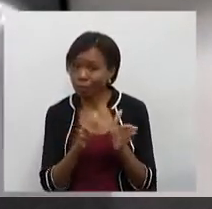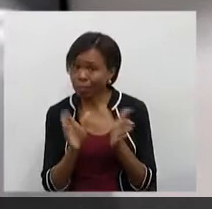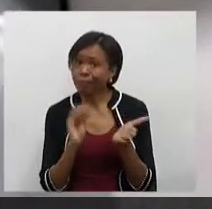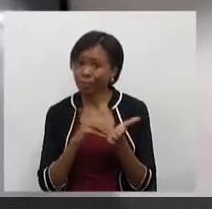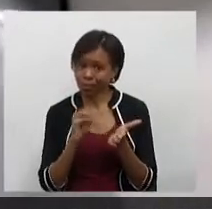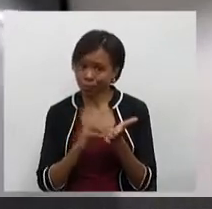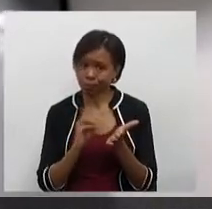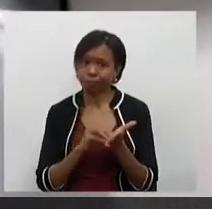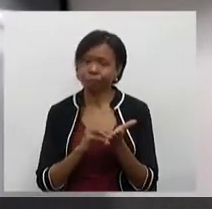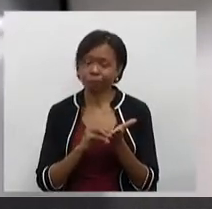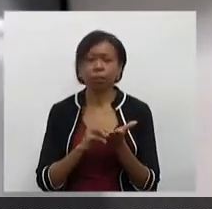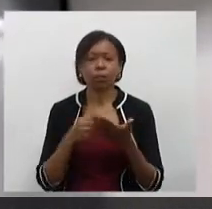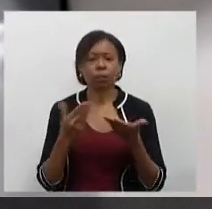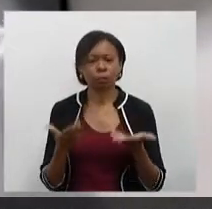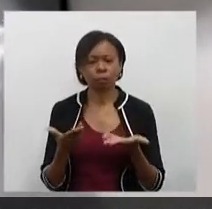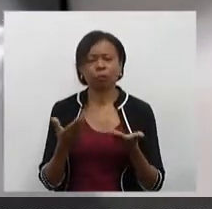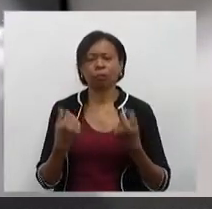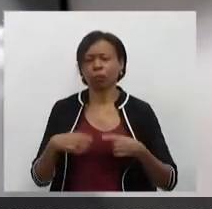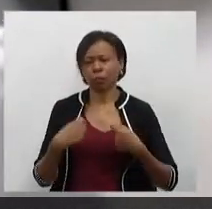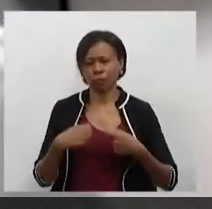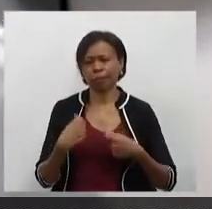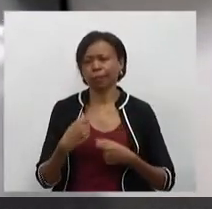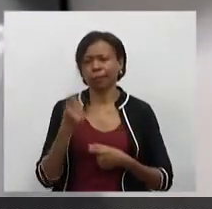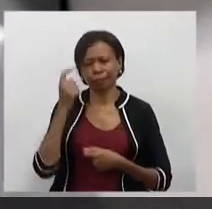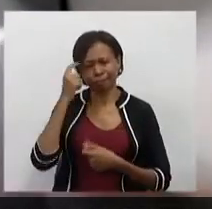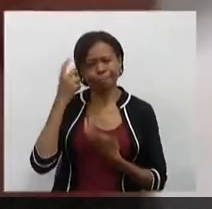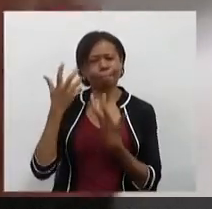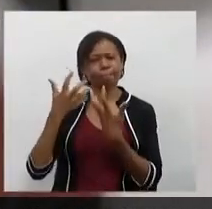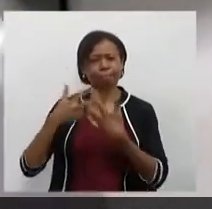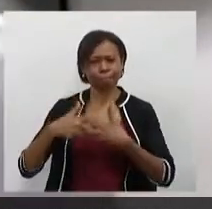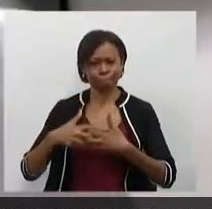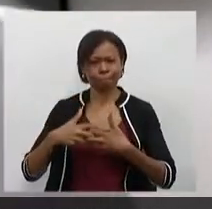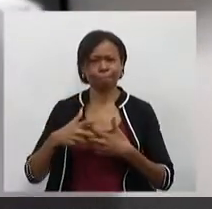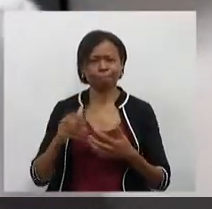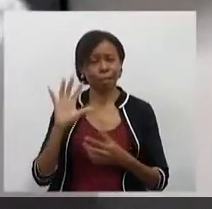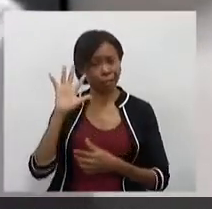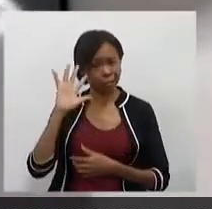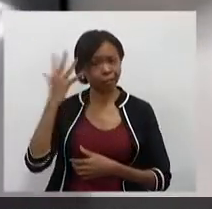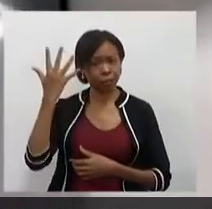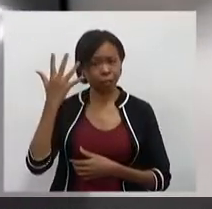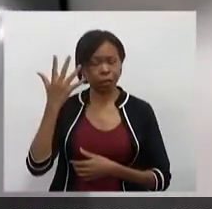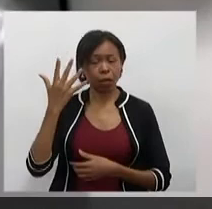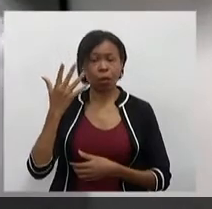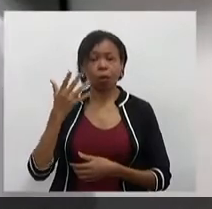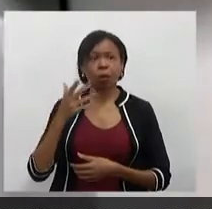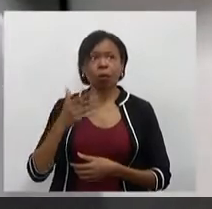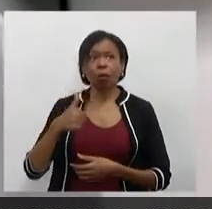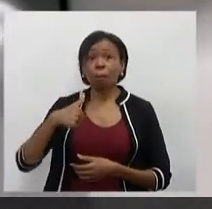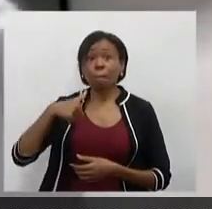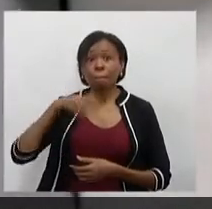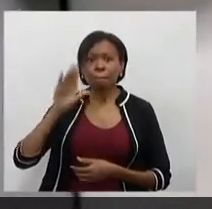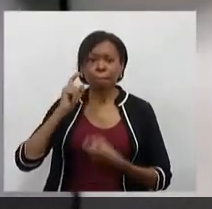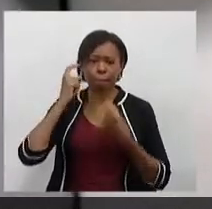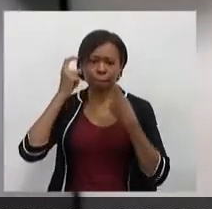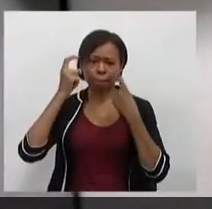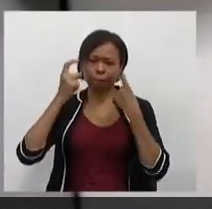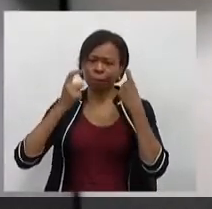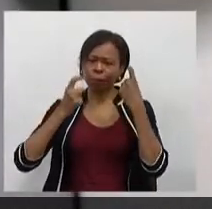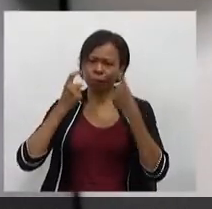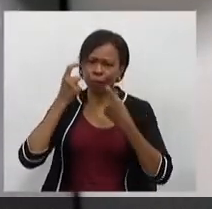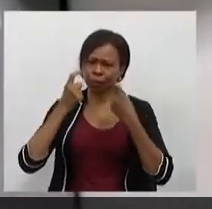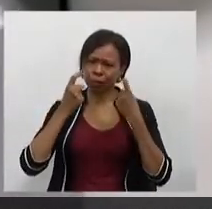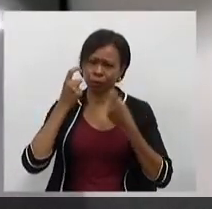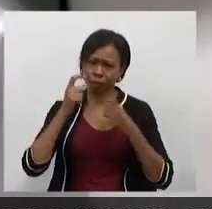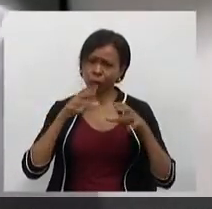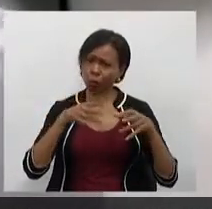elas precisam ser consideradas. Nós temos especial preocupação com as pessoas com síndrome de Down,